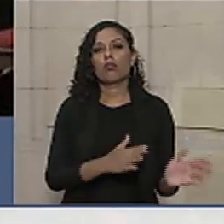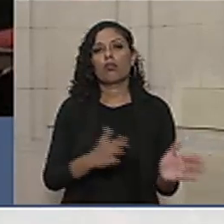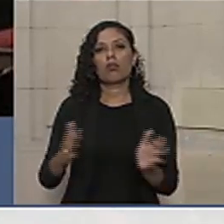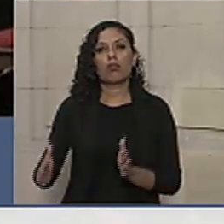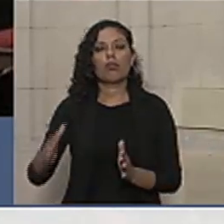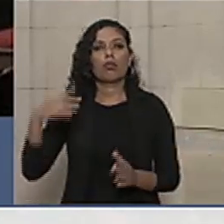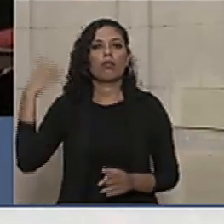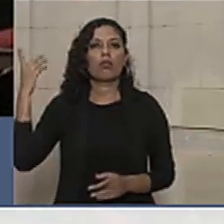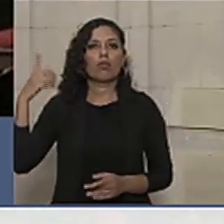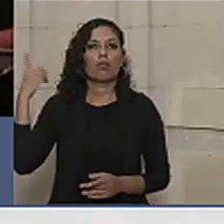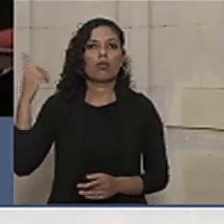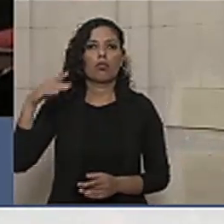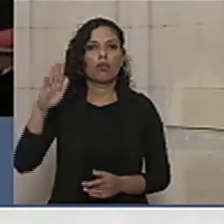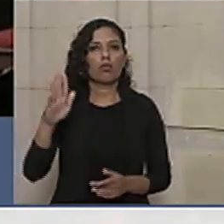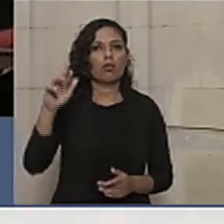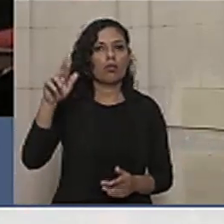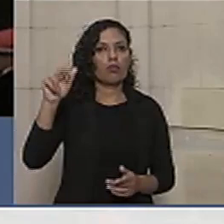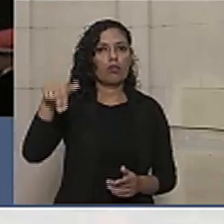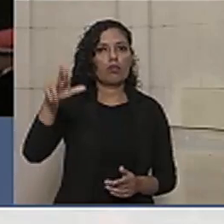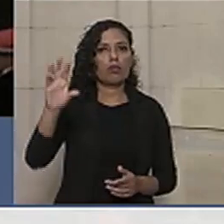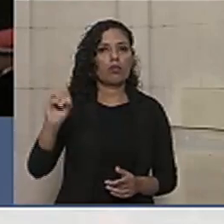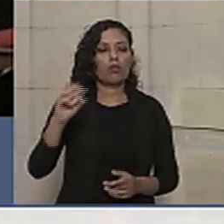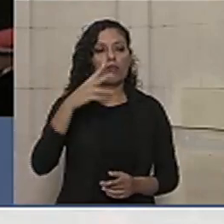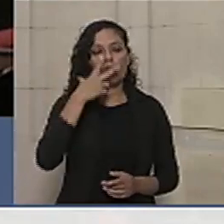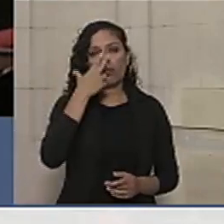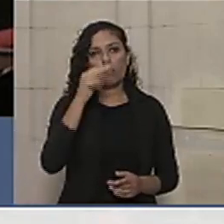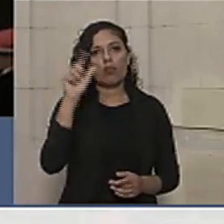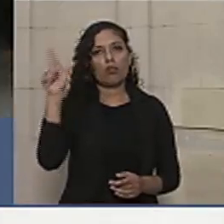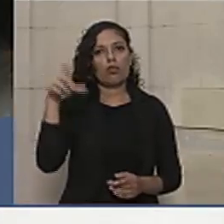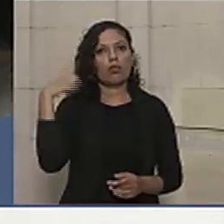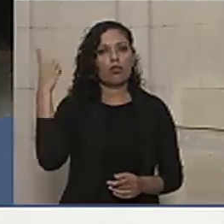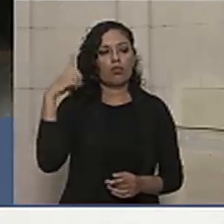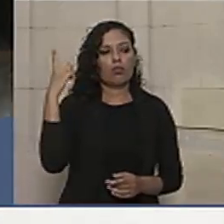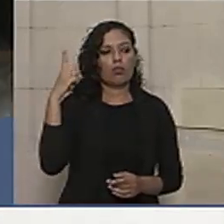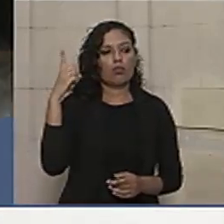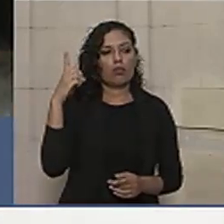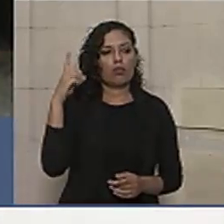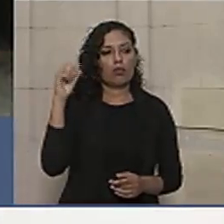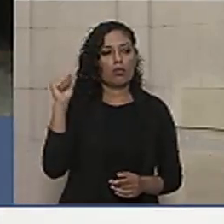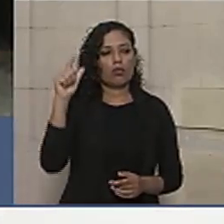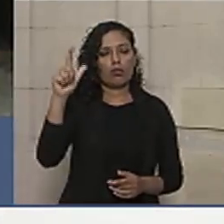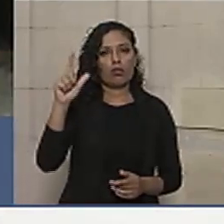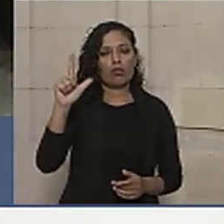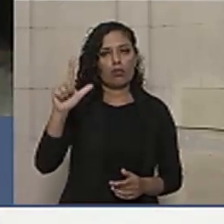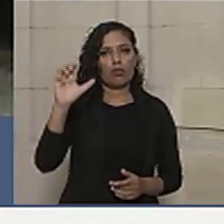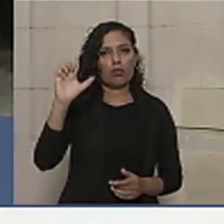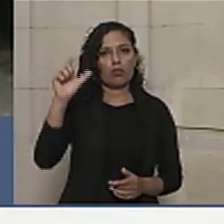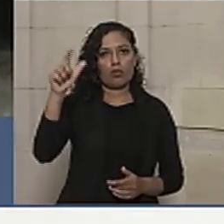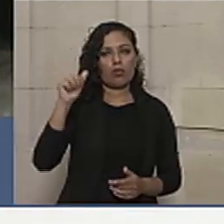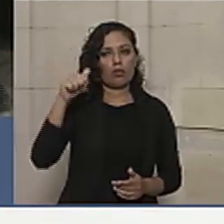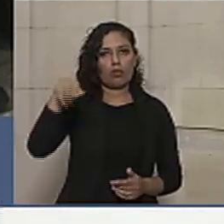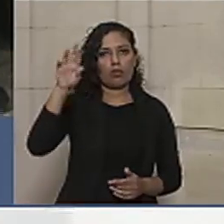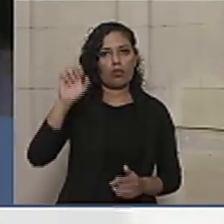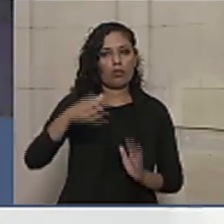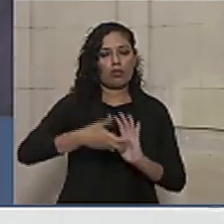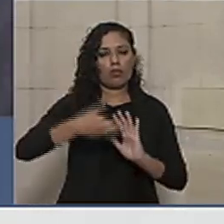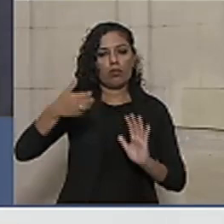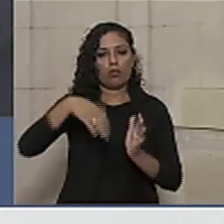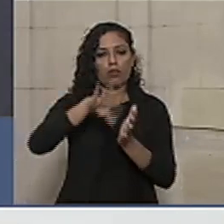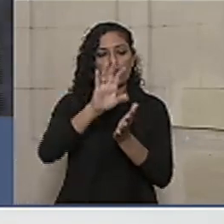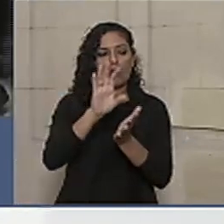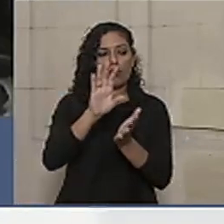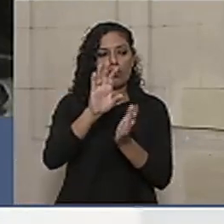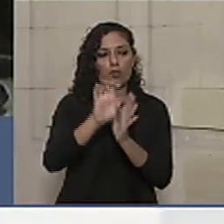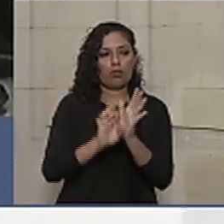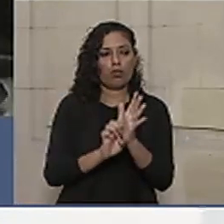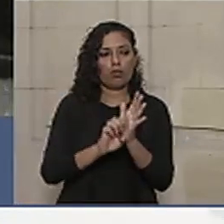Pela ordem, deputado Bruno da Hora. Pelo que parece, o deputado Alexandre Freitas retirou a emenda do projeto do